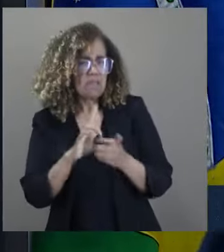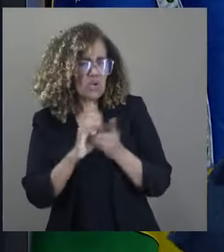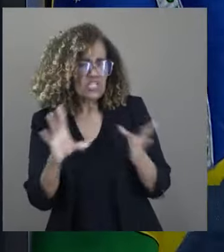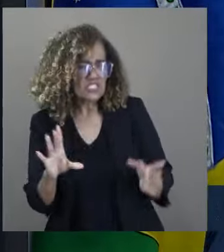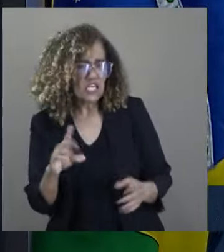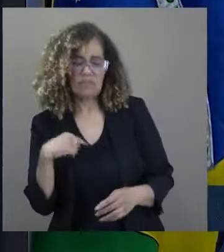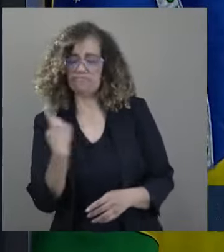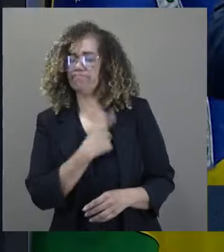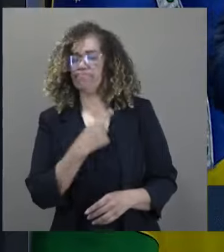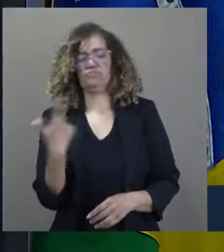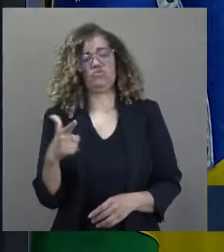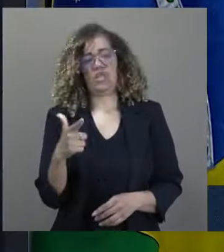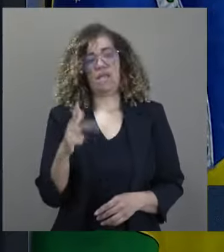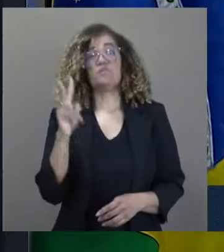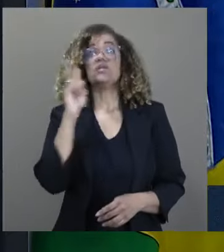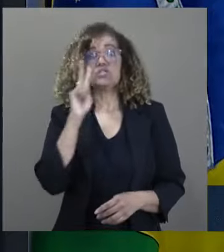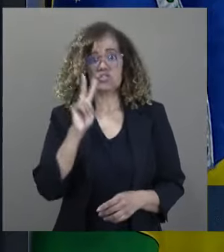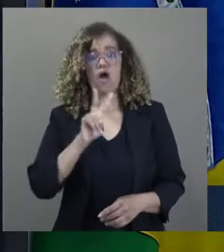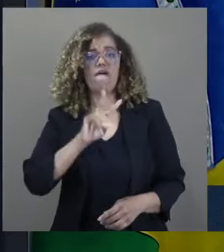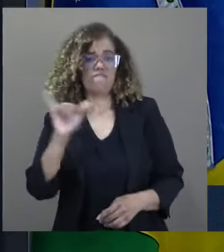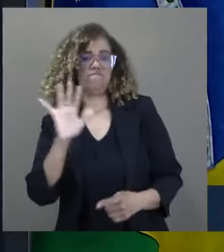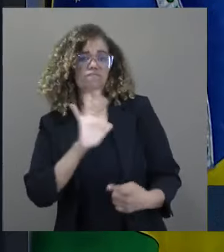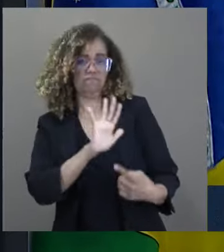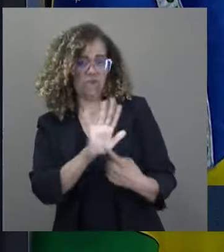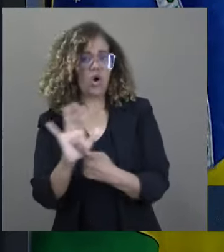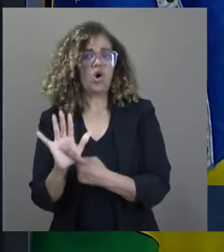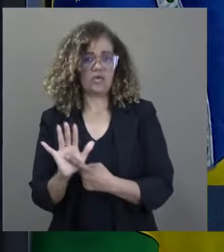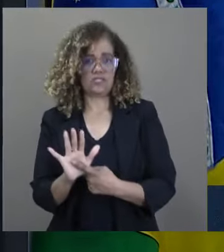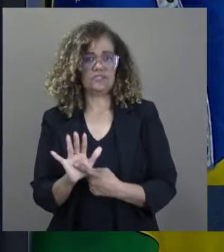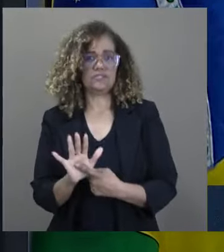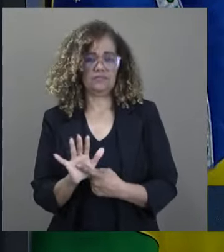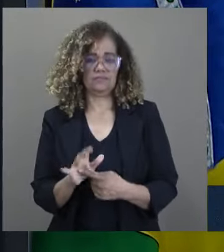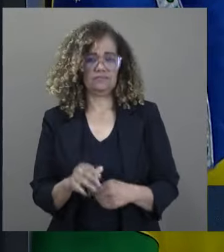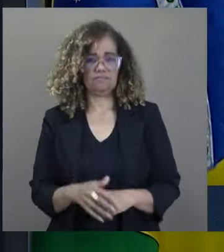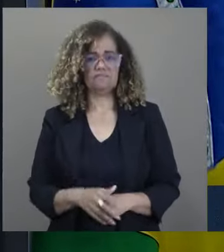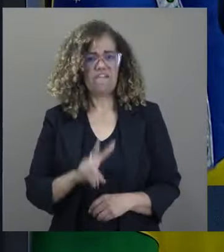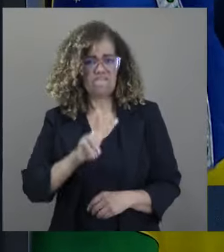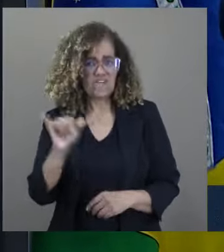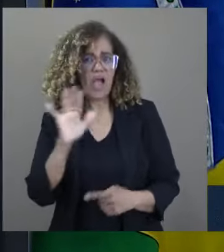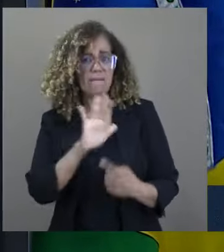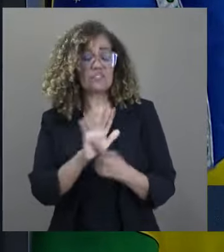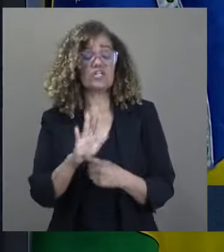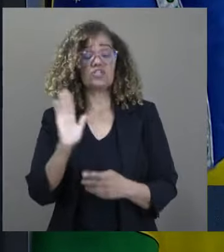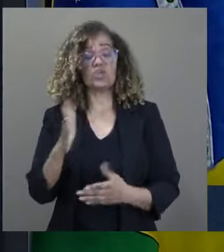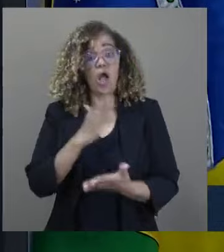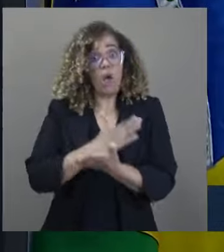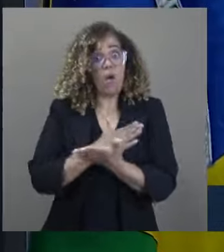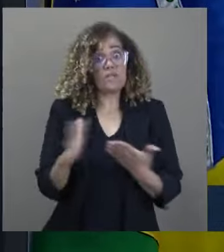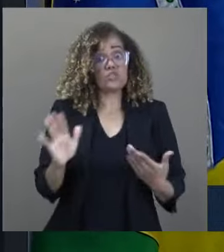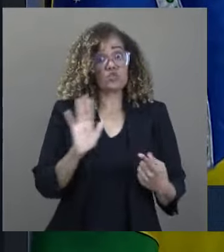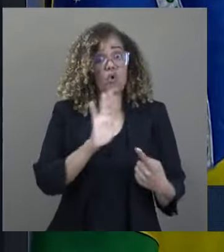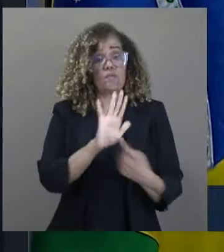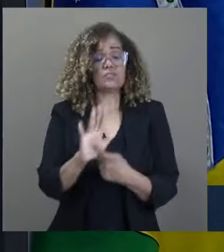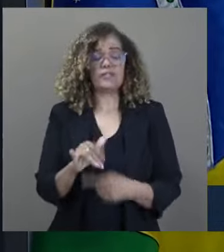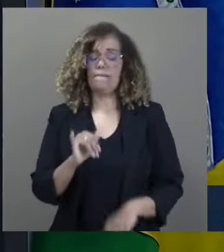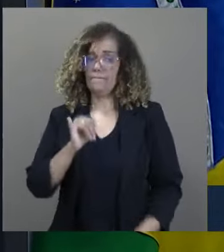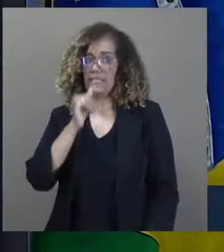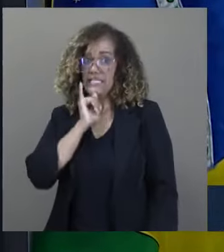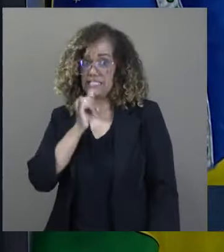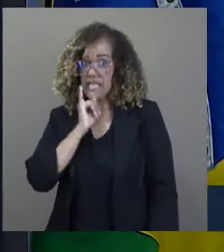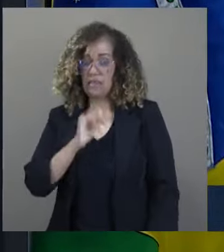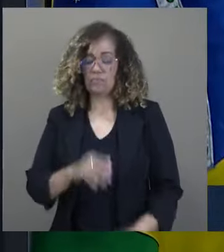E a história vai mostrar. A história vai mostrar, já começou a mostrar. Por exemplo,